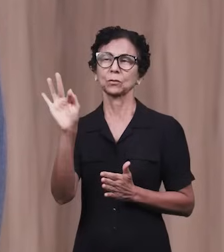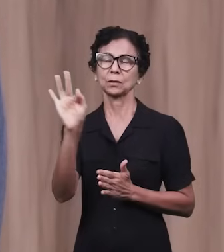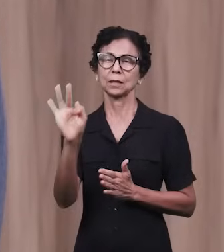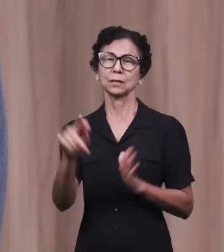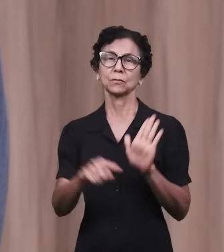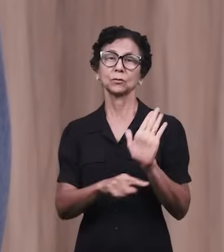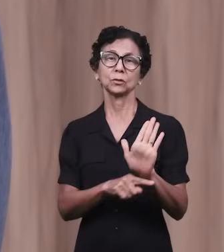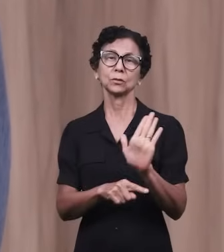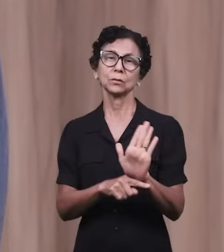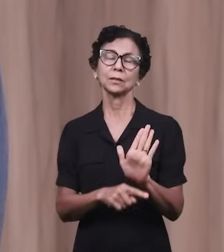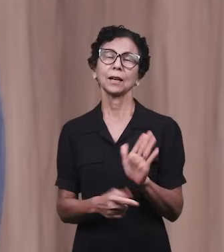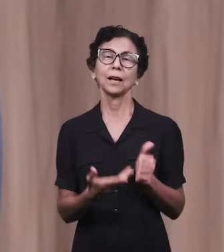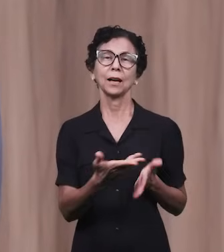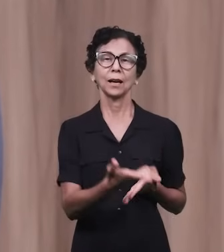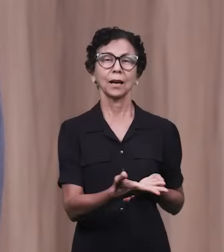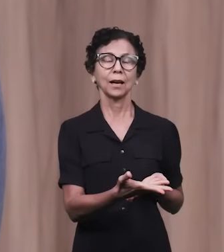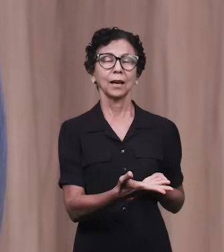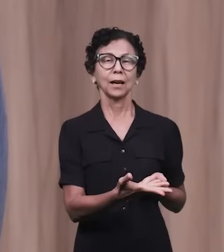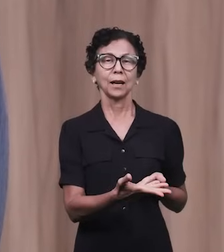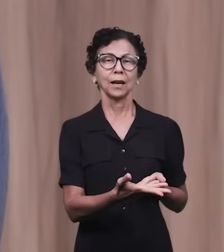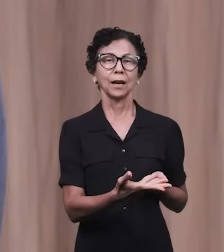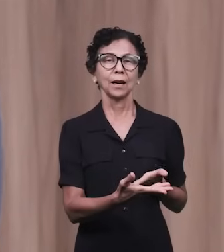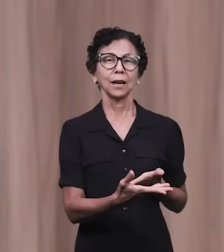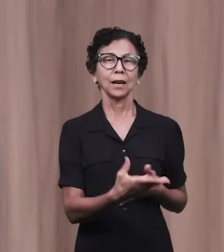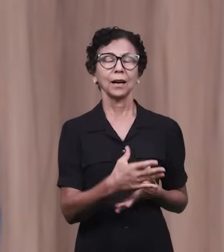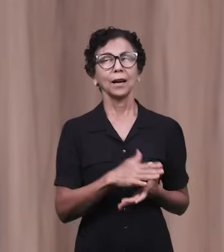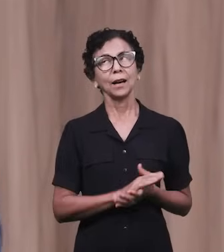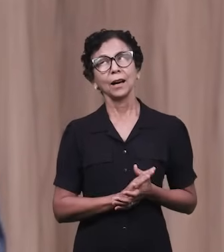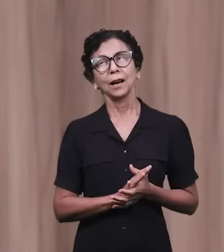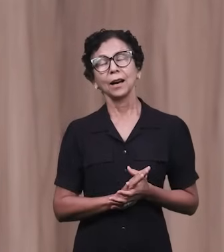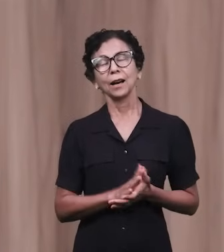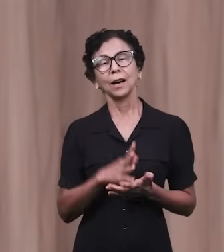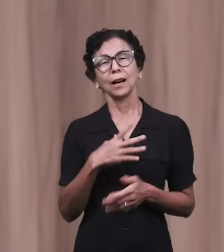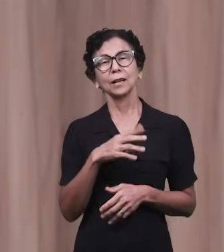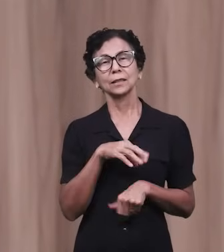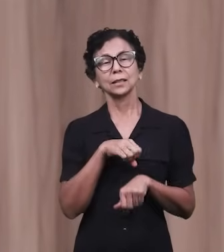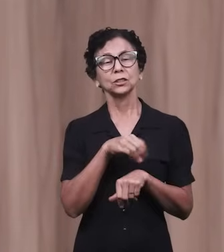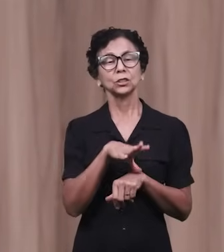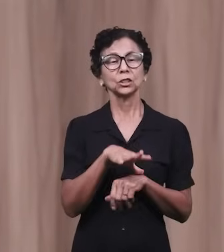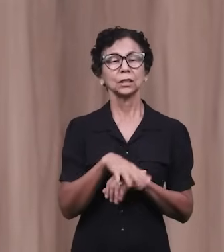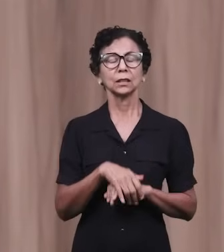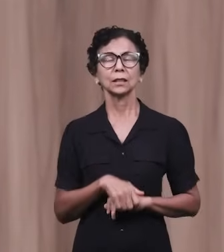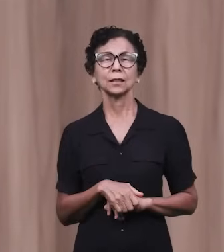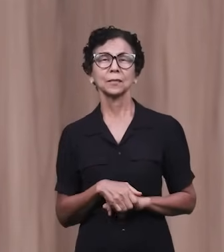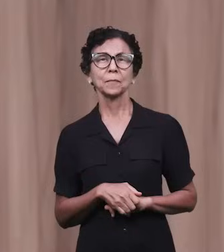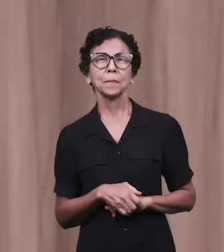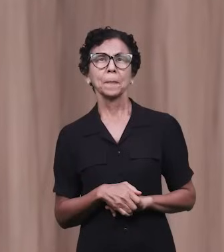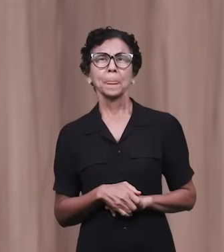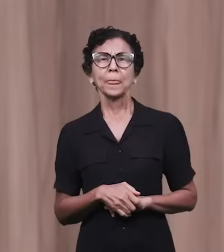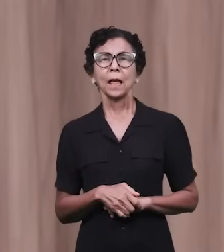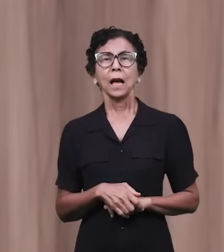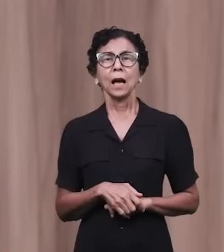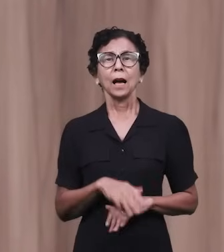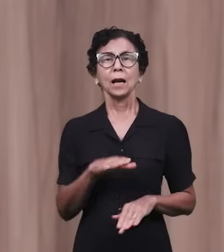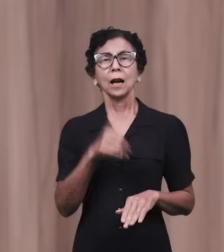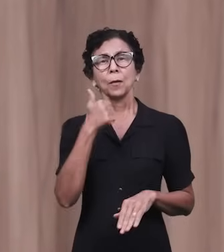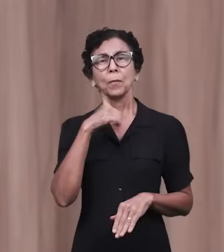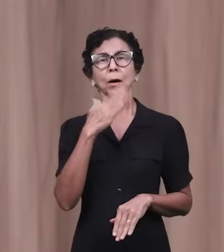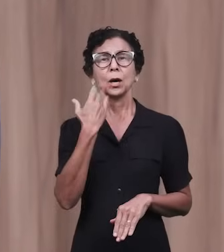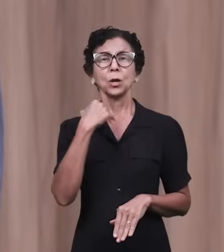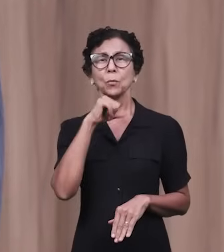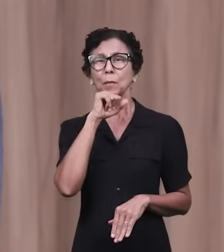filho. Às vezes dentro de casa não tem alguém, mas não sei nem o que é uma universidade, não sei nem o que é o Enem, paga, como é que faz? Às